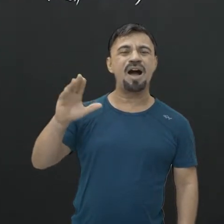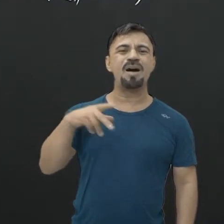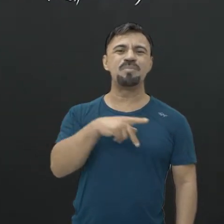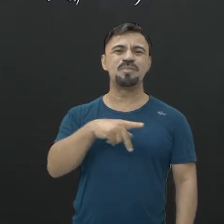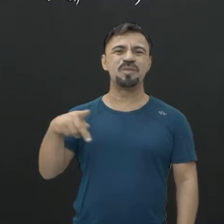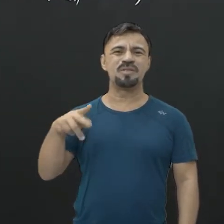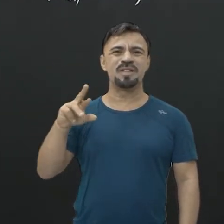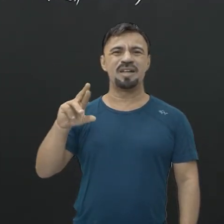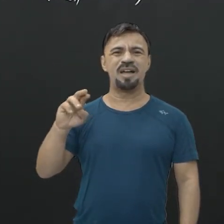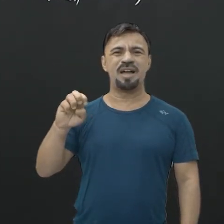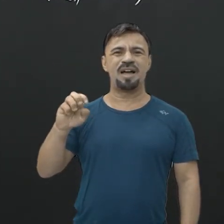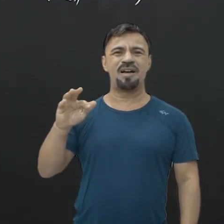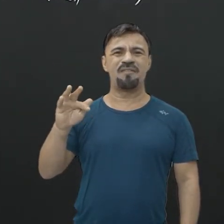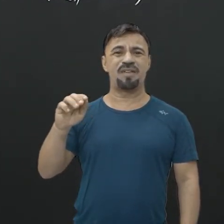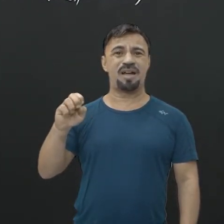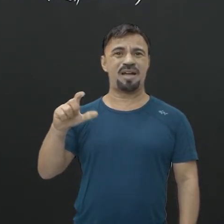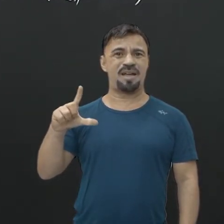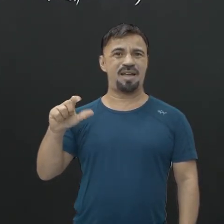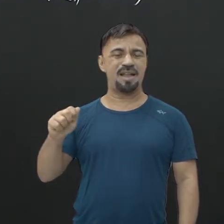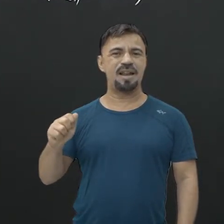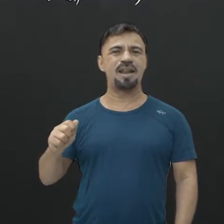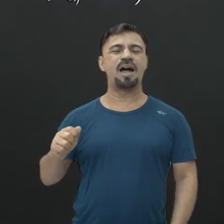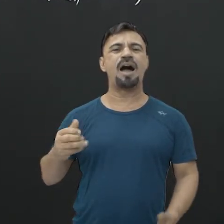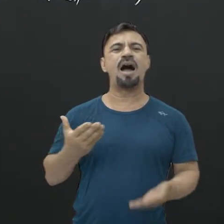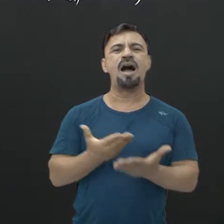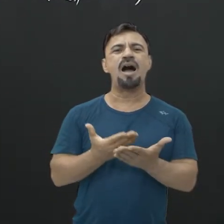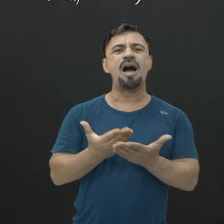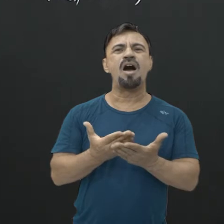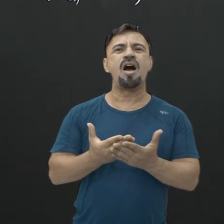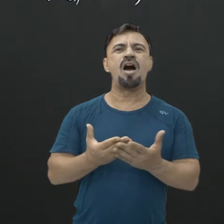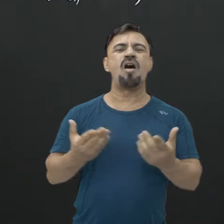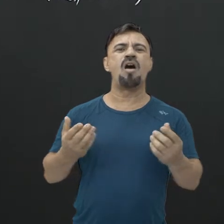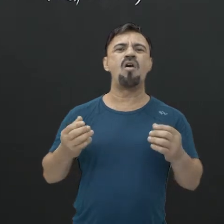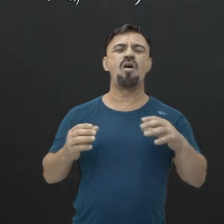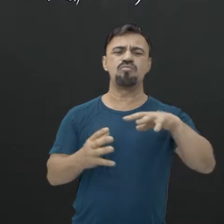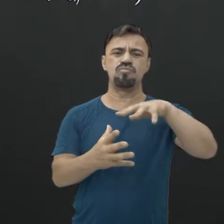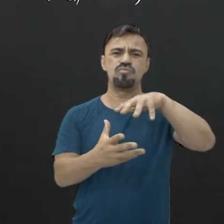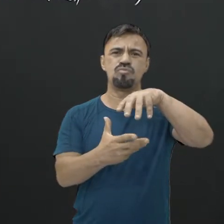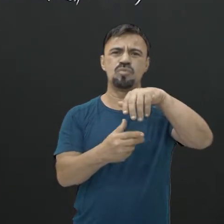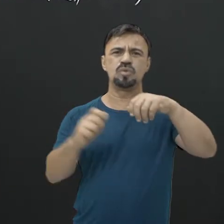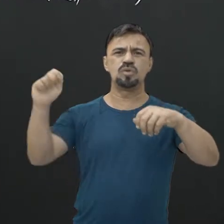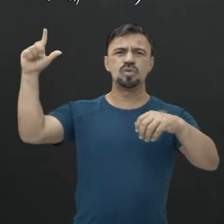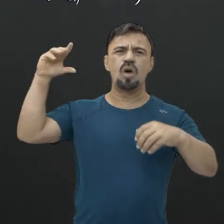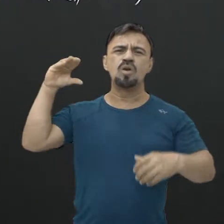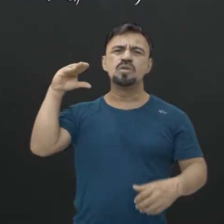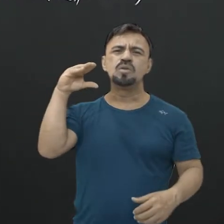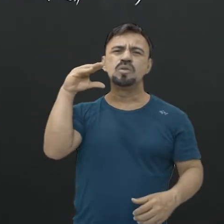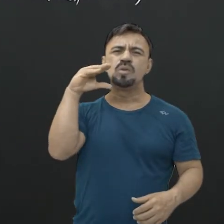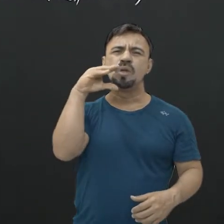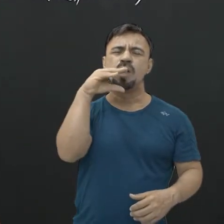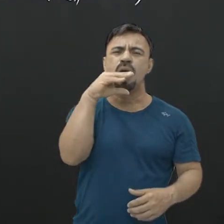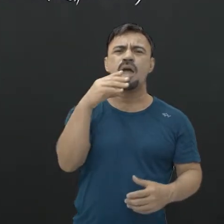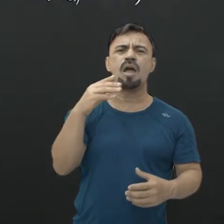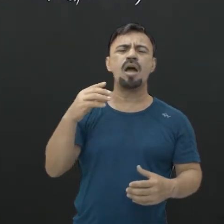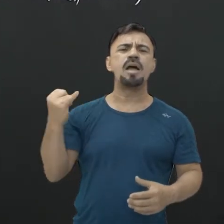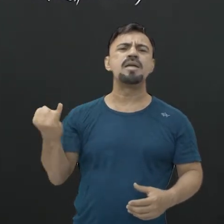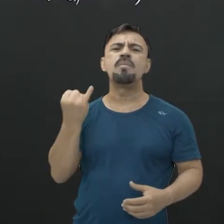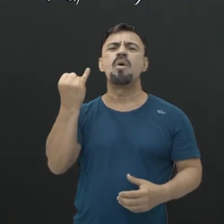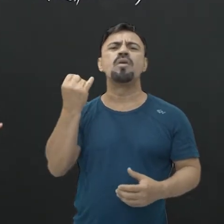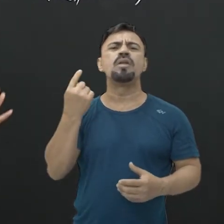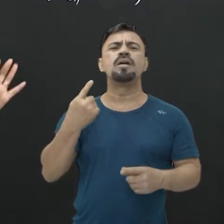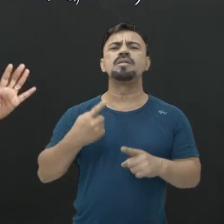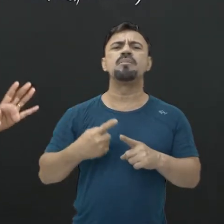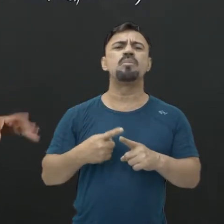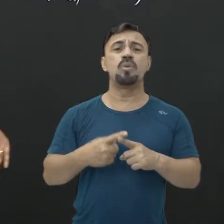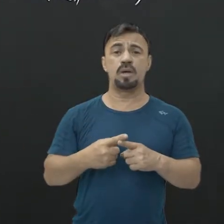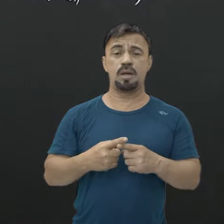Eu sou a professora Rafaela Lima e a aula de hoje é sobre efeito estufa. O que é o efeito estufa? Qual a importância dele para nós?